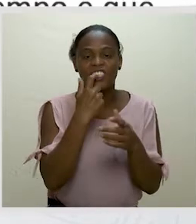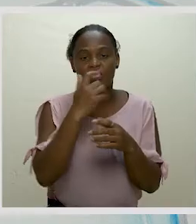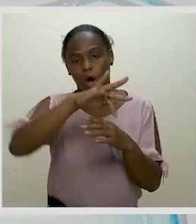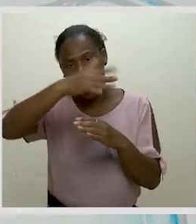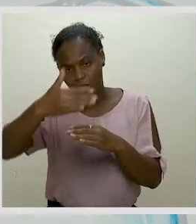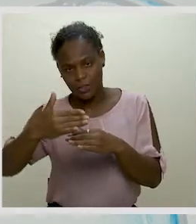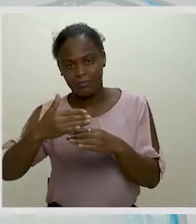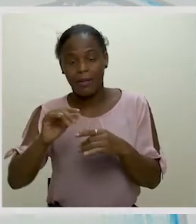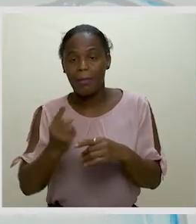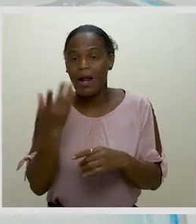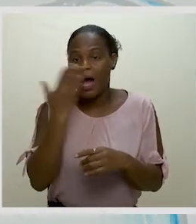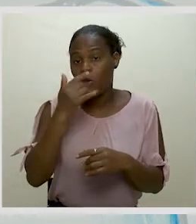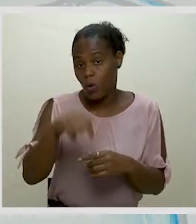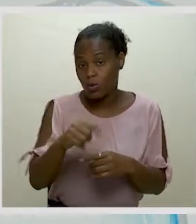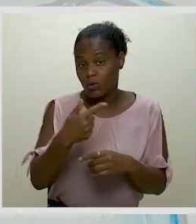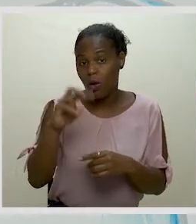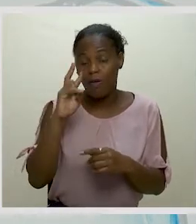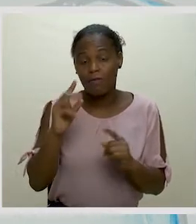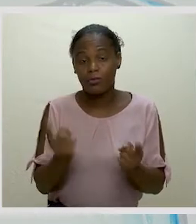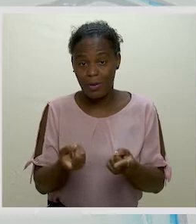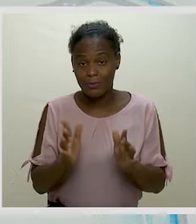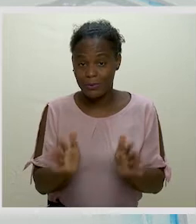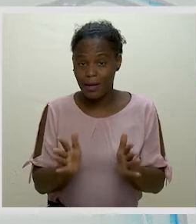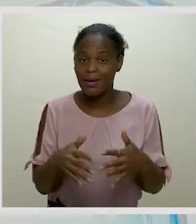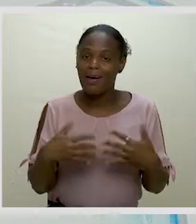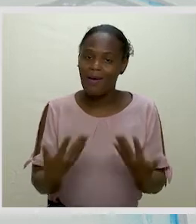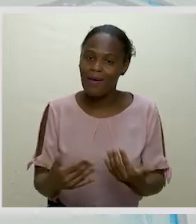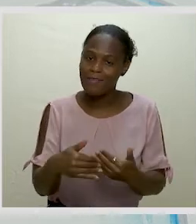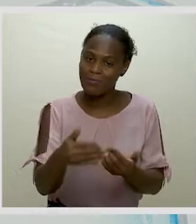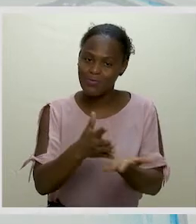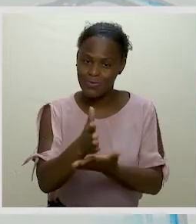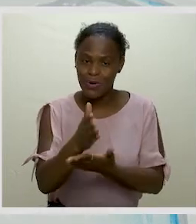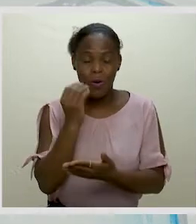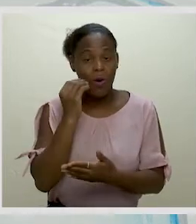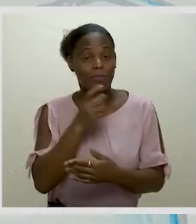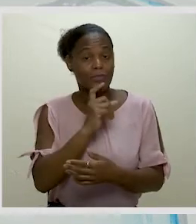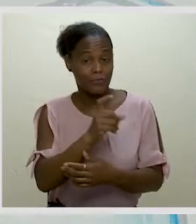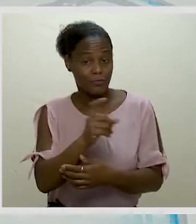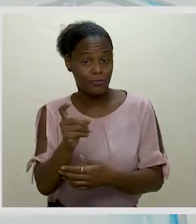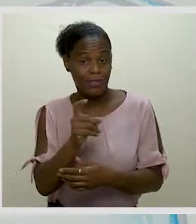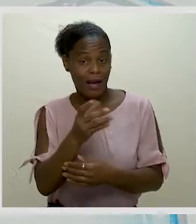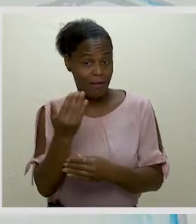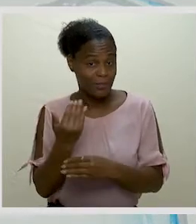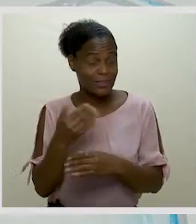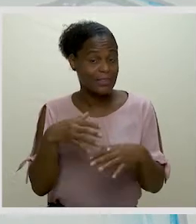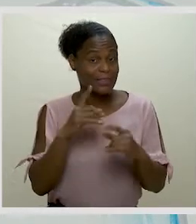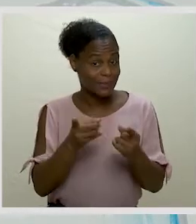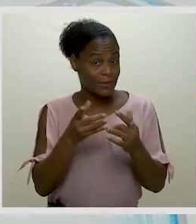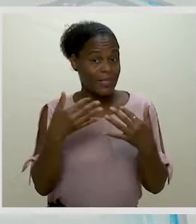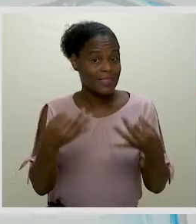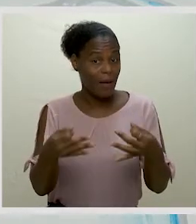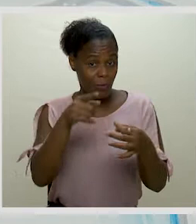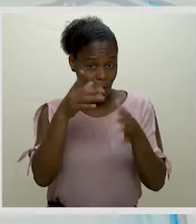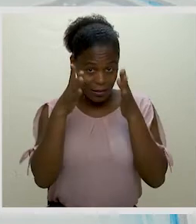rochas. Para a aula de hoje, nós já vimos o sumário, então vamos prosseguir. E como eu recomendei do início, fiquem